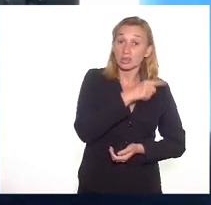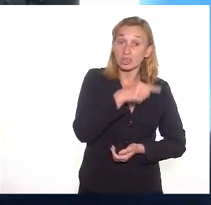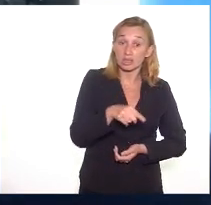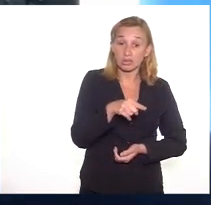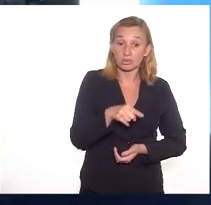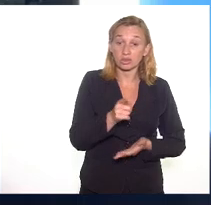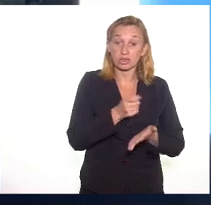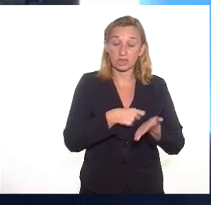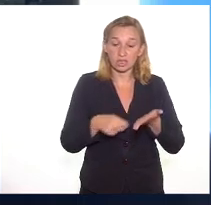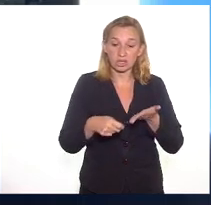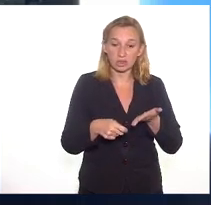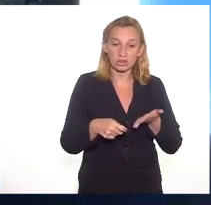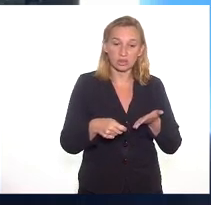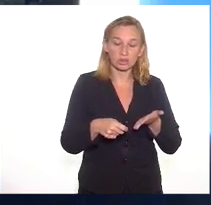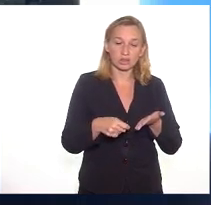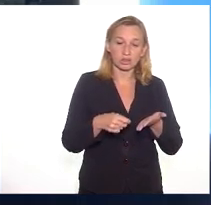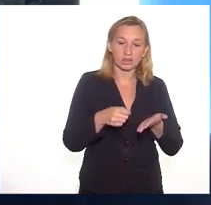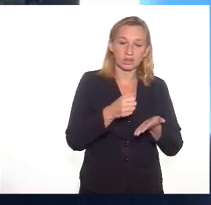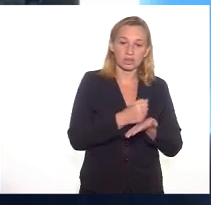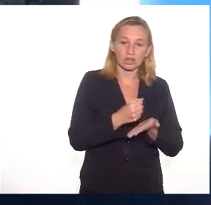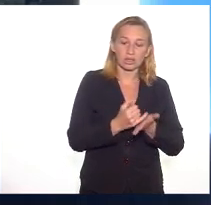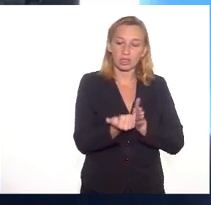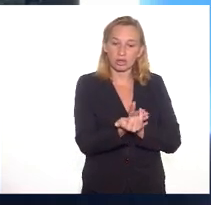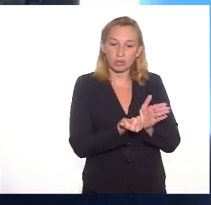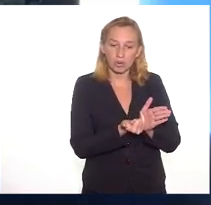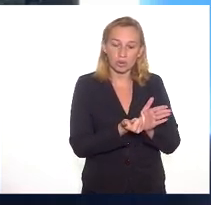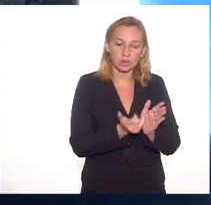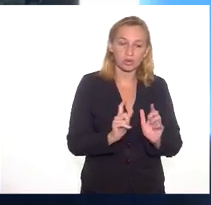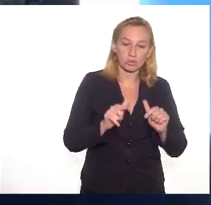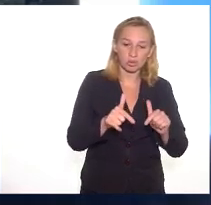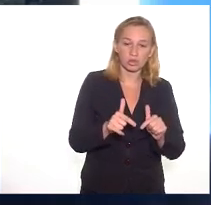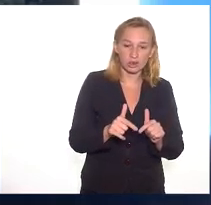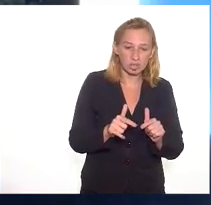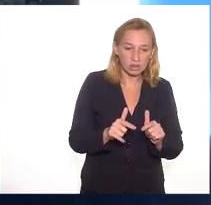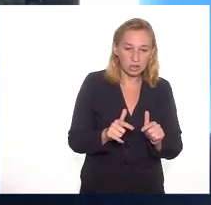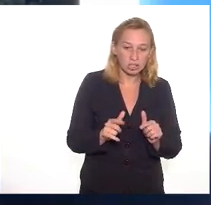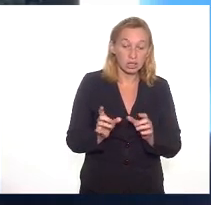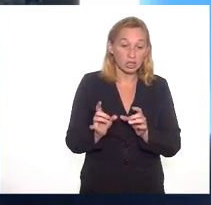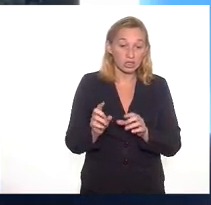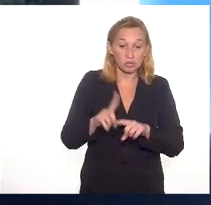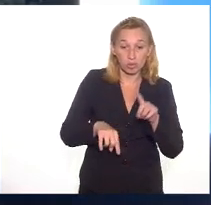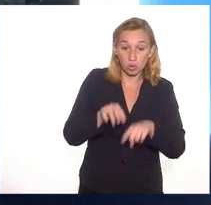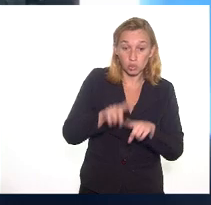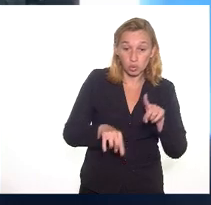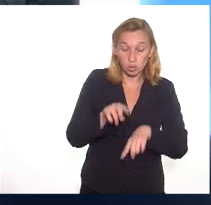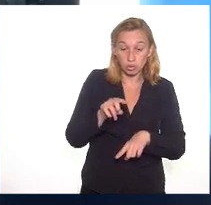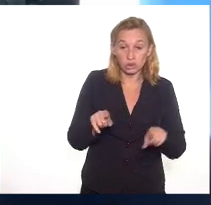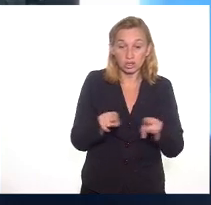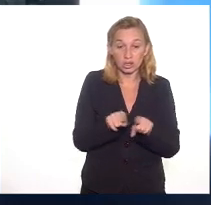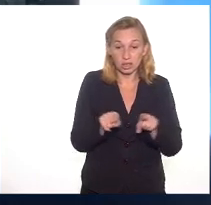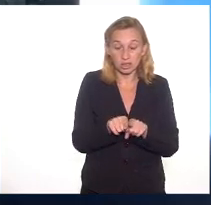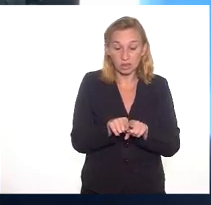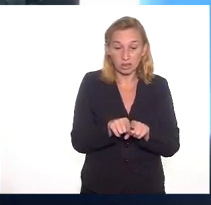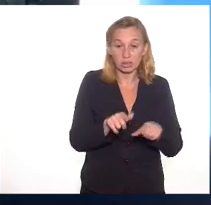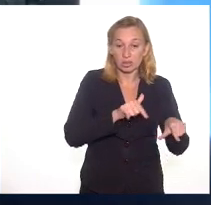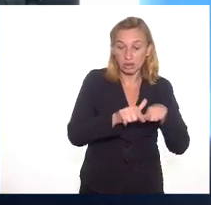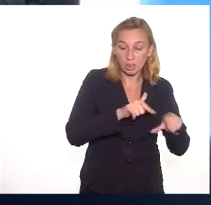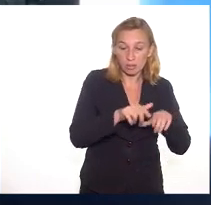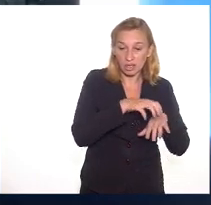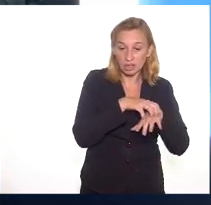da inscrição no cadastro contribuinte do imposto sobre operações relativas à circulação de mercadorias e sobre a prestações de serviços de